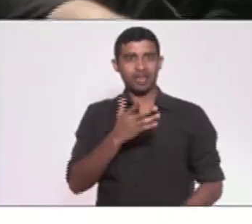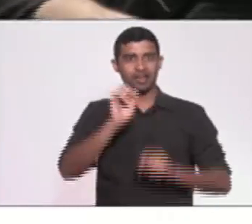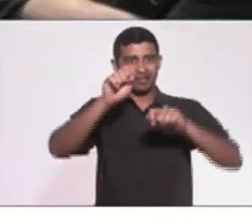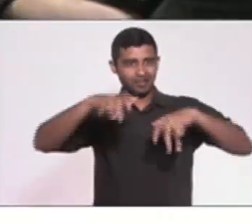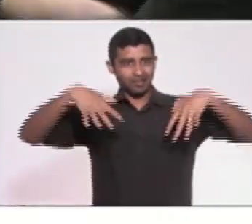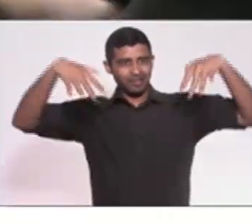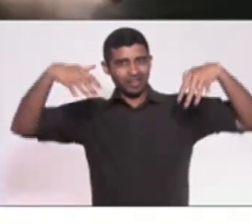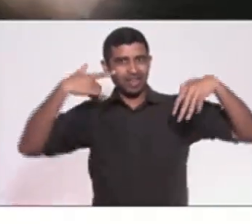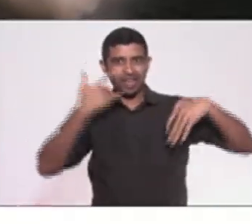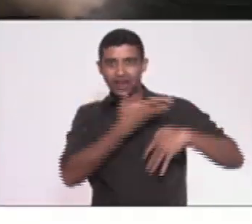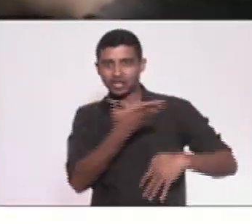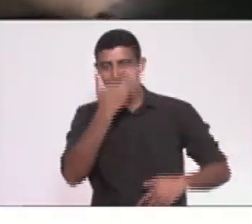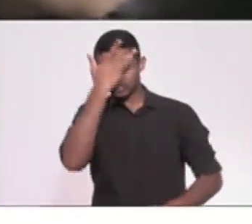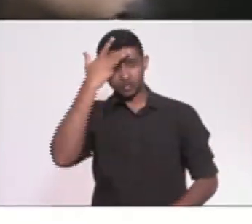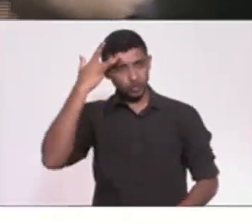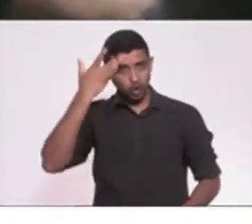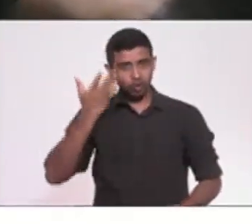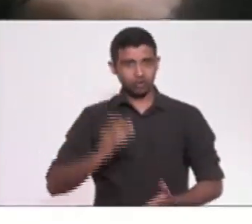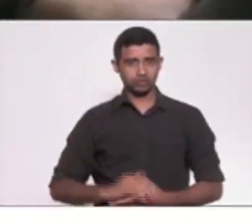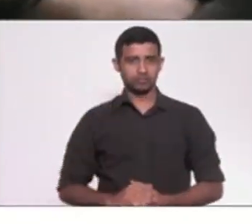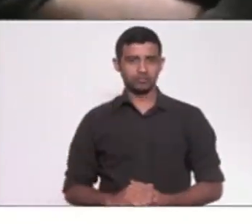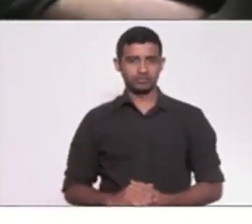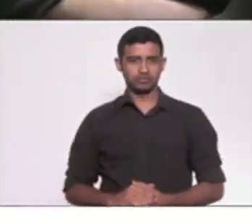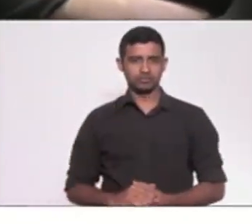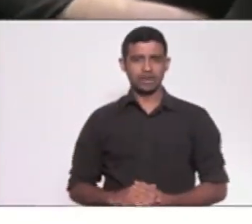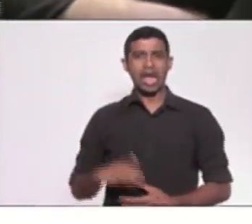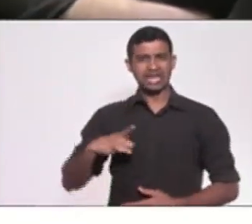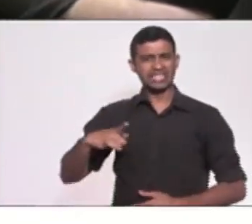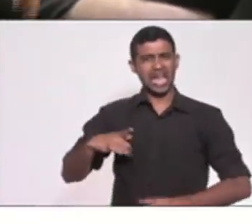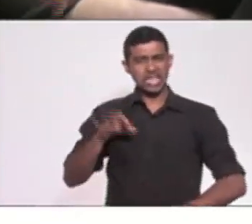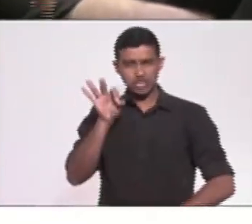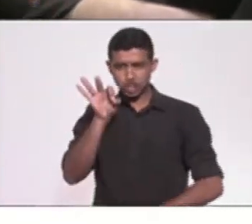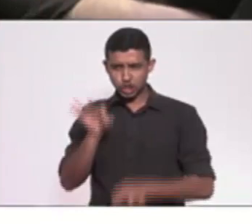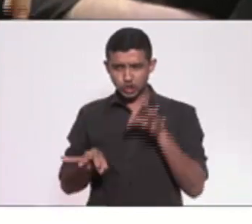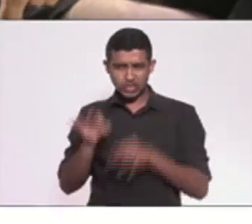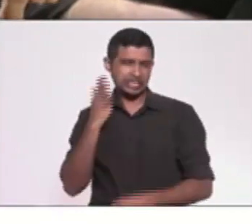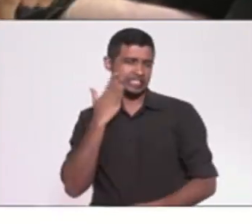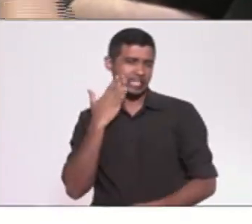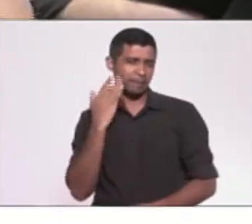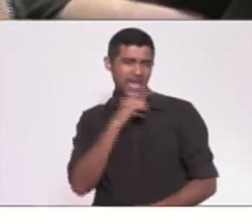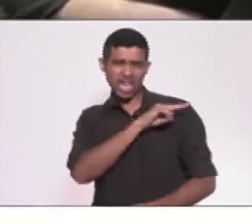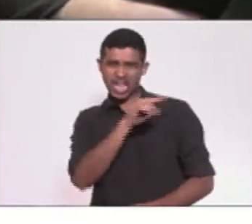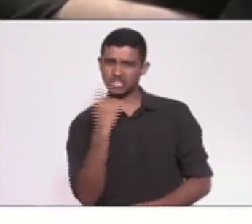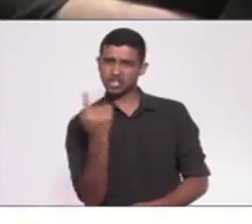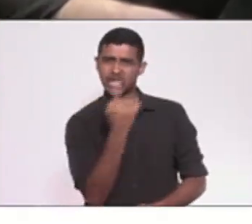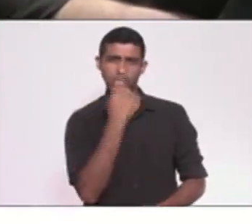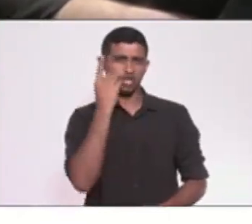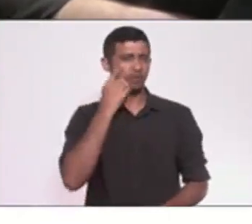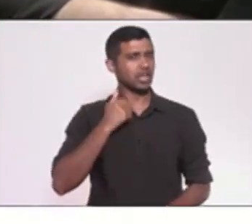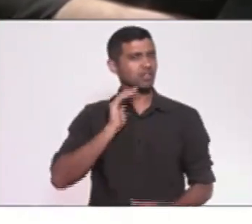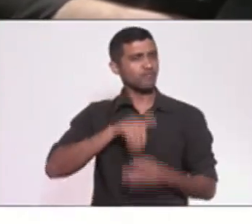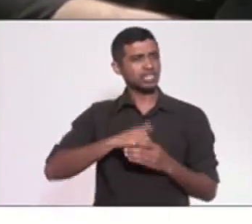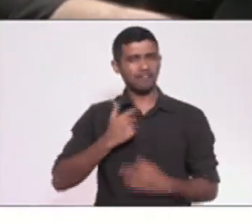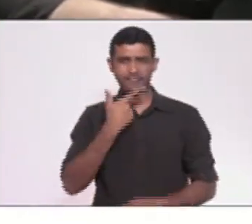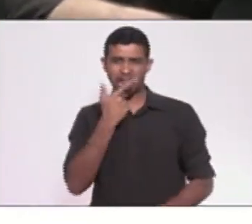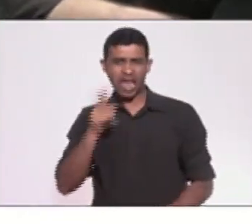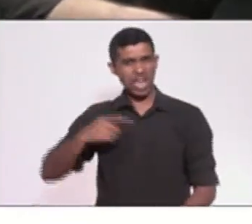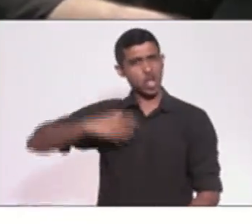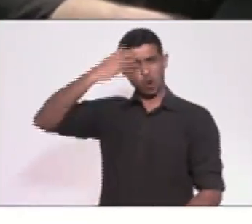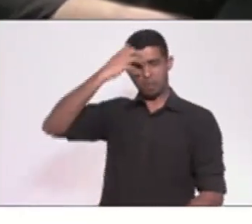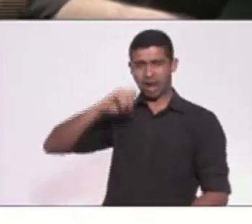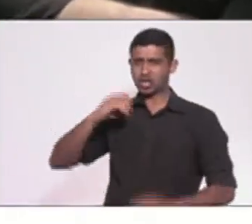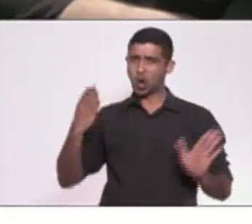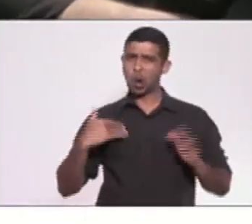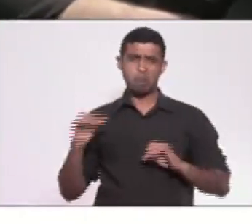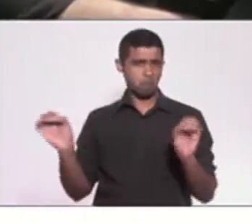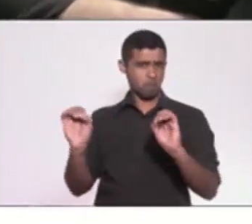galerias, não há aqui o juízo desses deputados que estão votando aqui para dizer se são culpados ou inocentes.